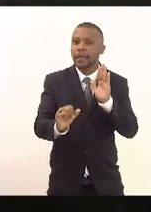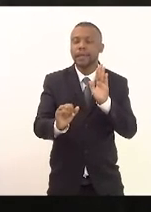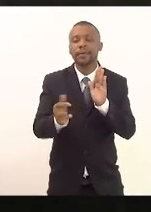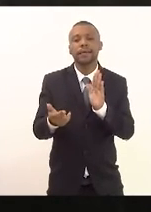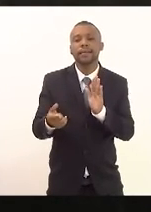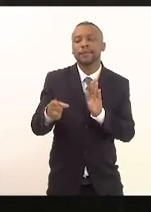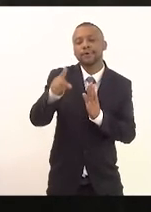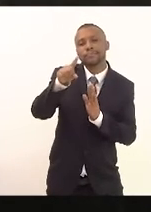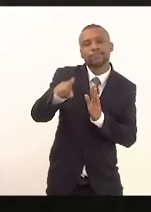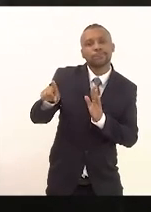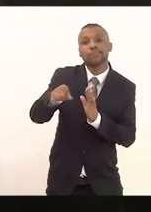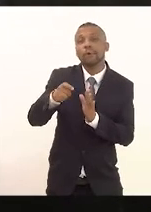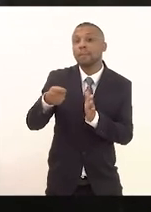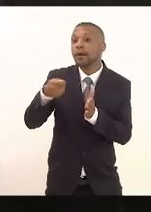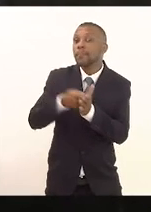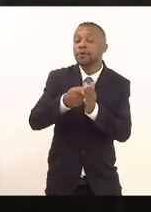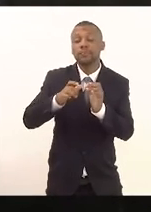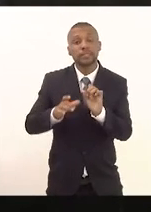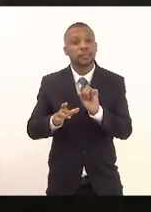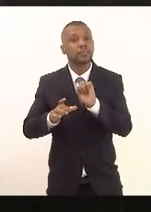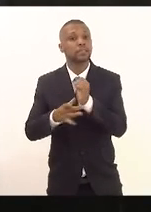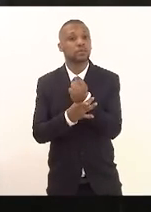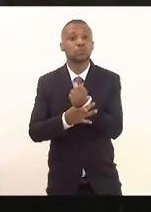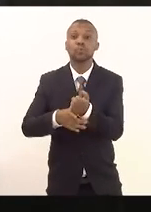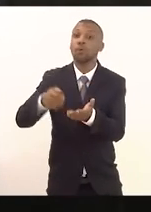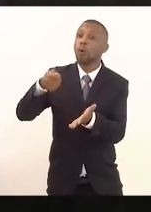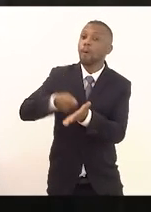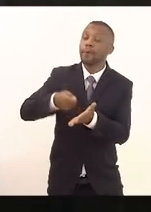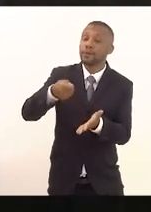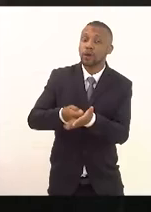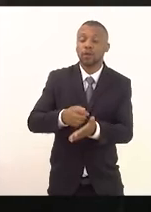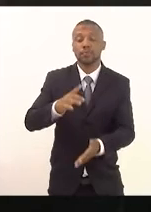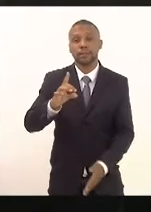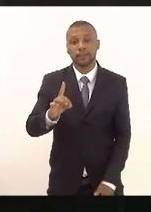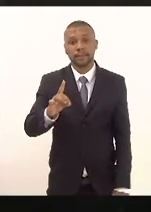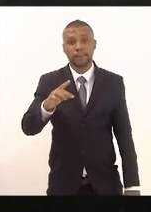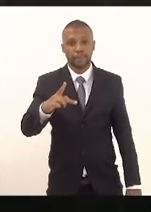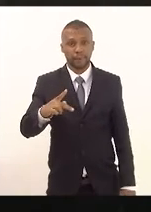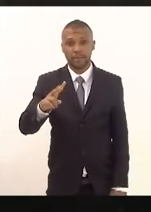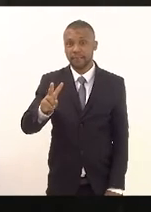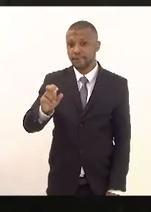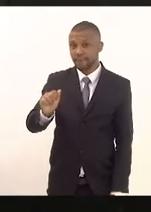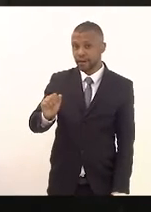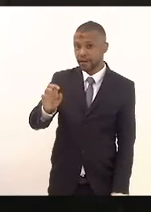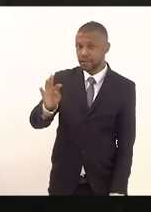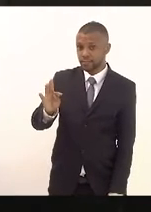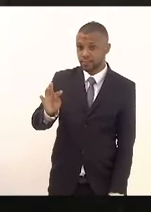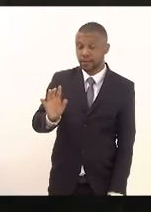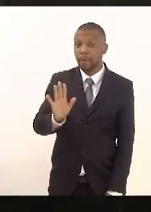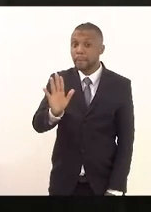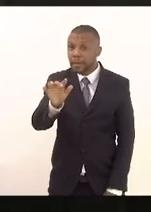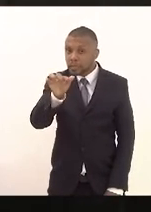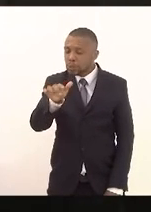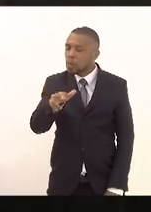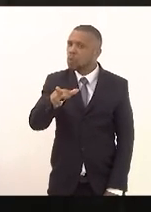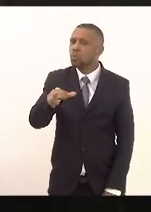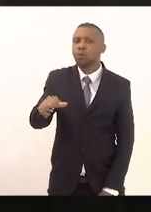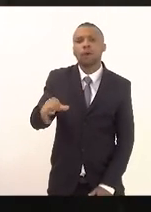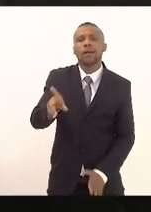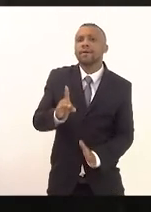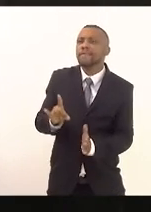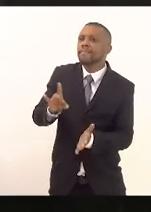pagamento de seguro obrigatório o DPVAT também não é verdade a lei